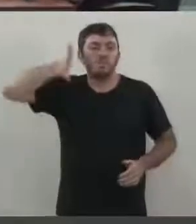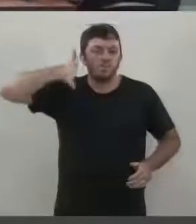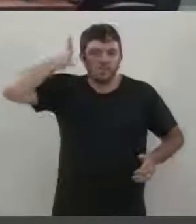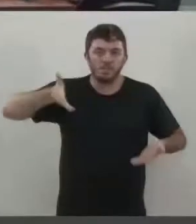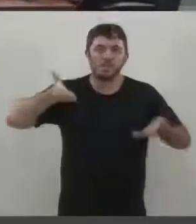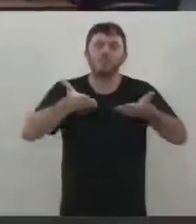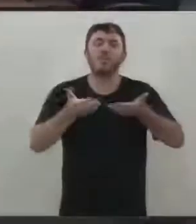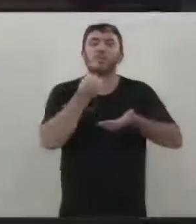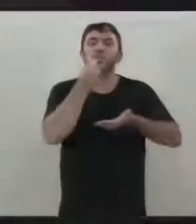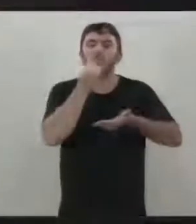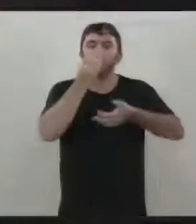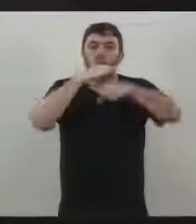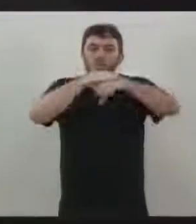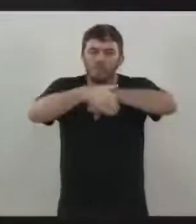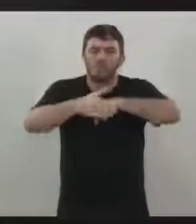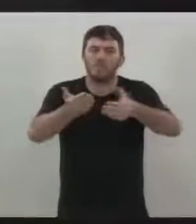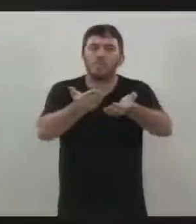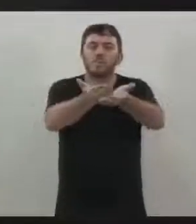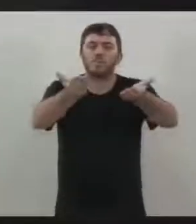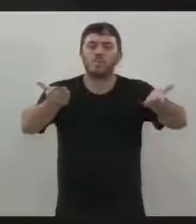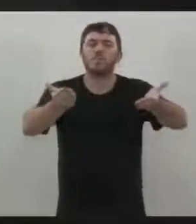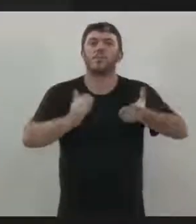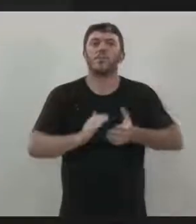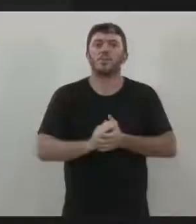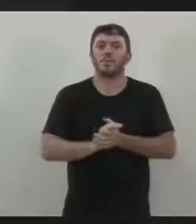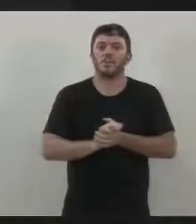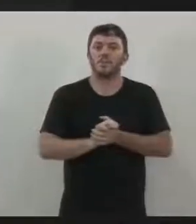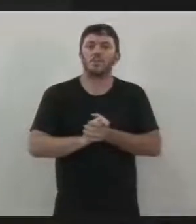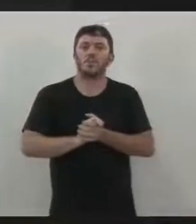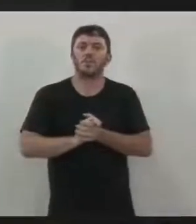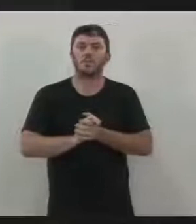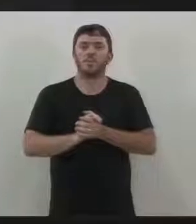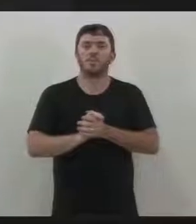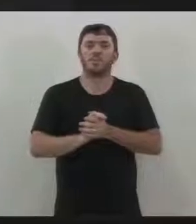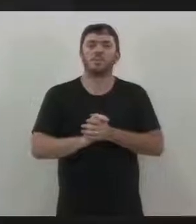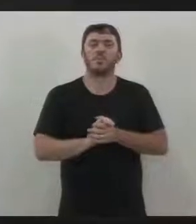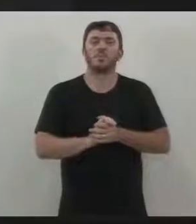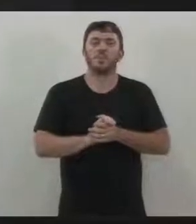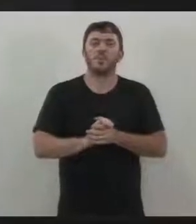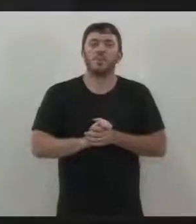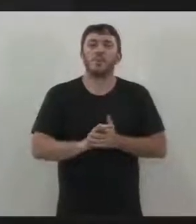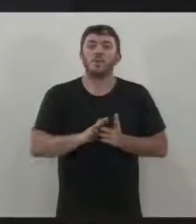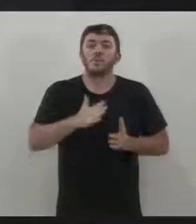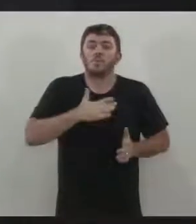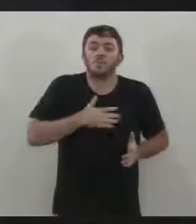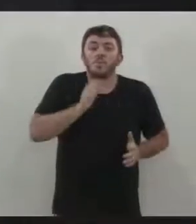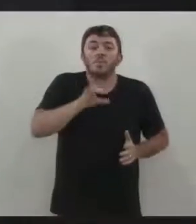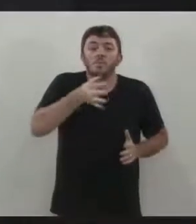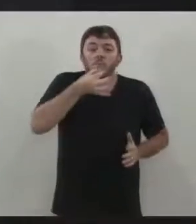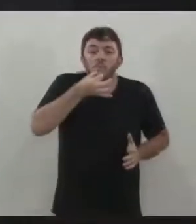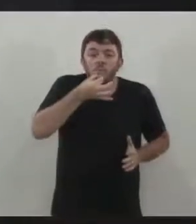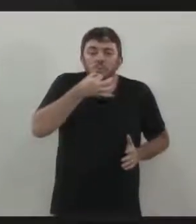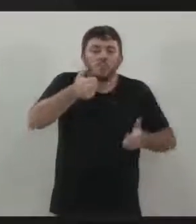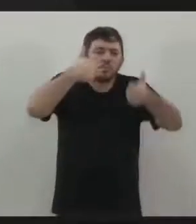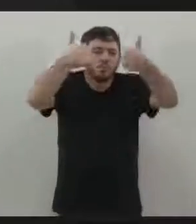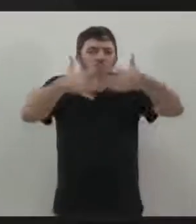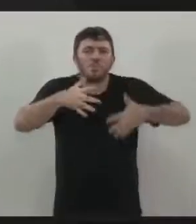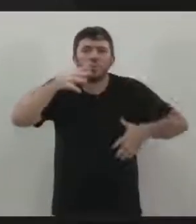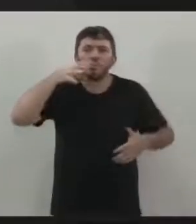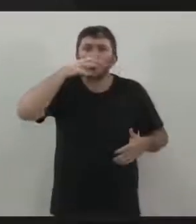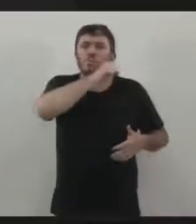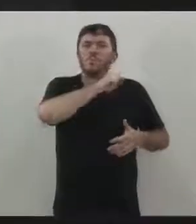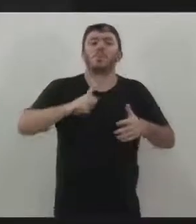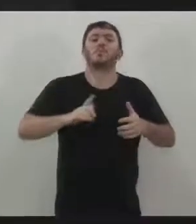Boa noite a todos, vereadores. Boa noite, Ana. Vou fazer um comentário muito rápido aqui, que